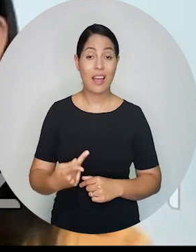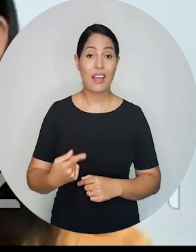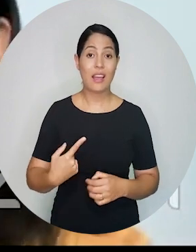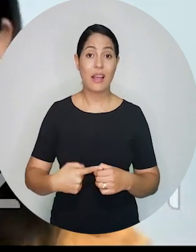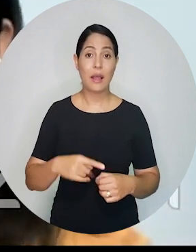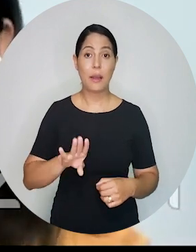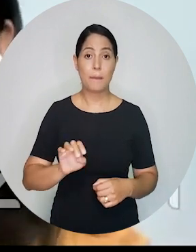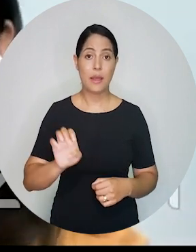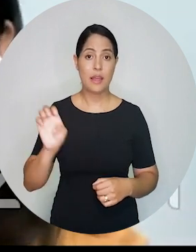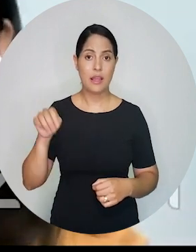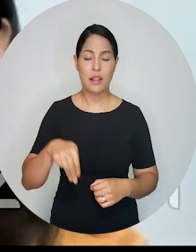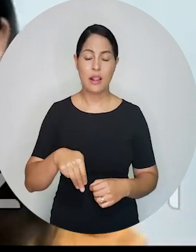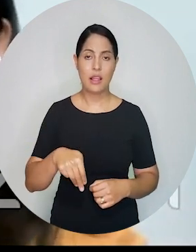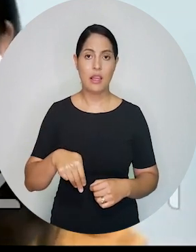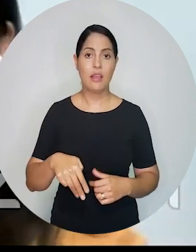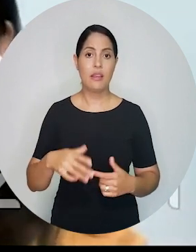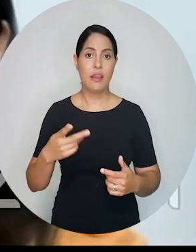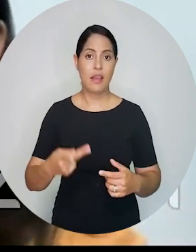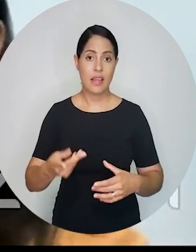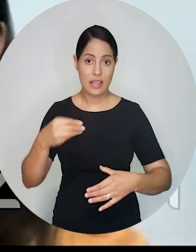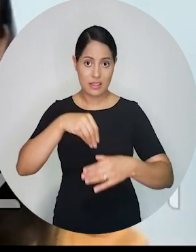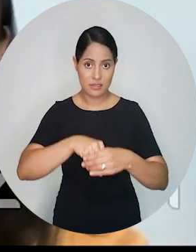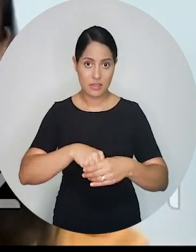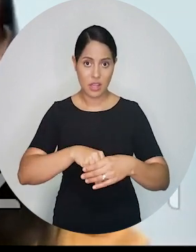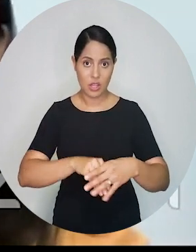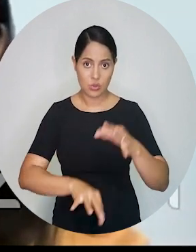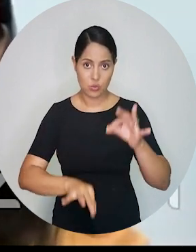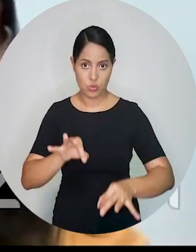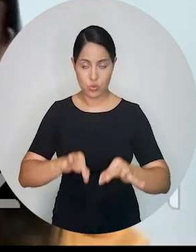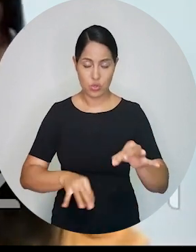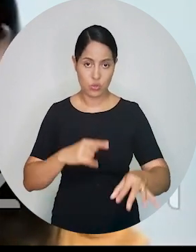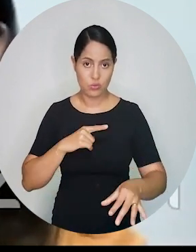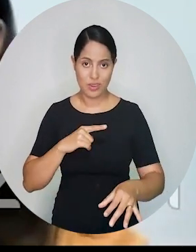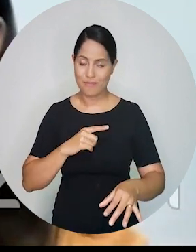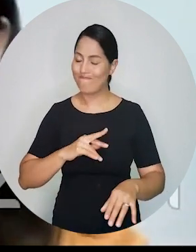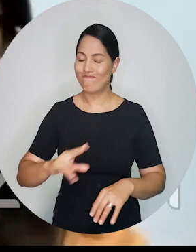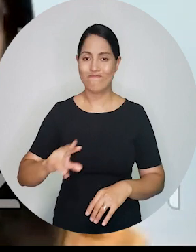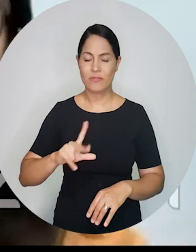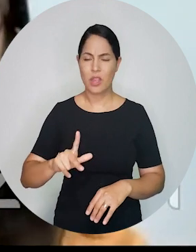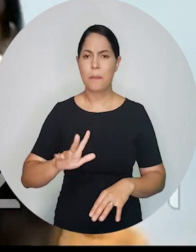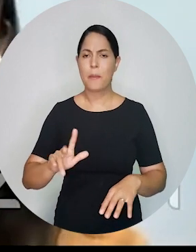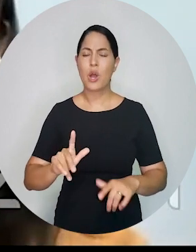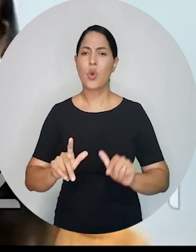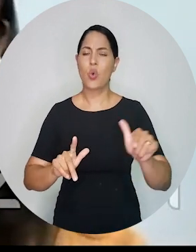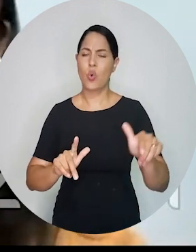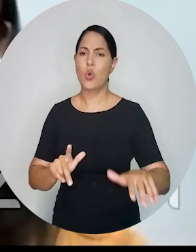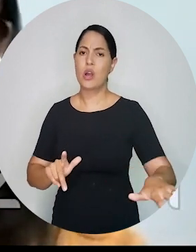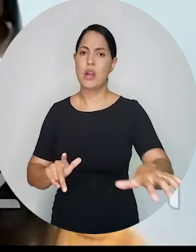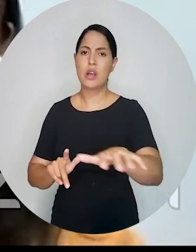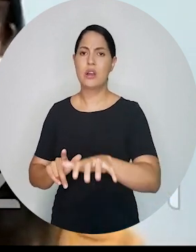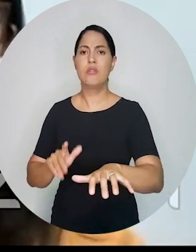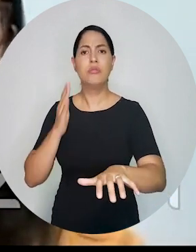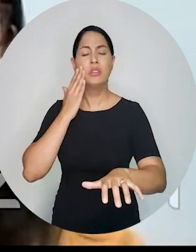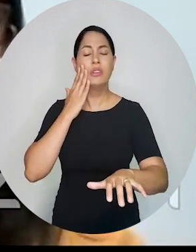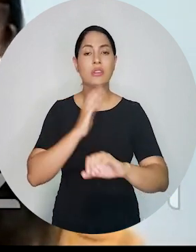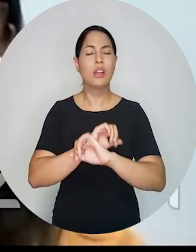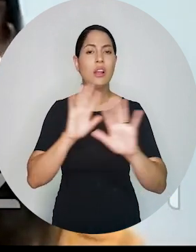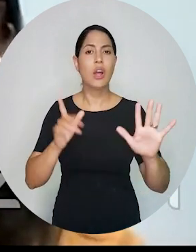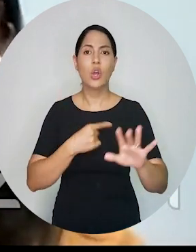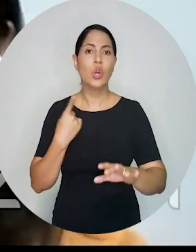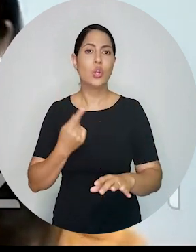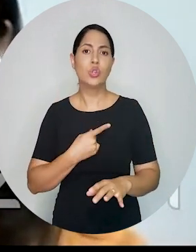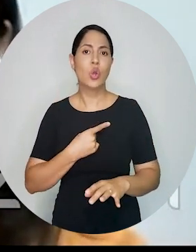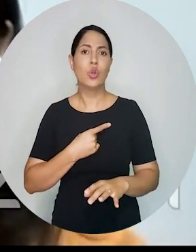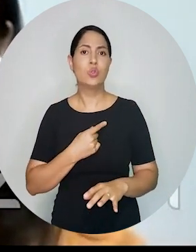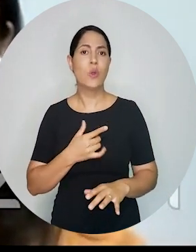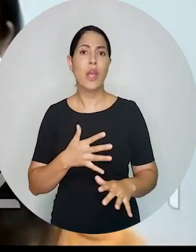um jurídico interno. Mas os que têm já também tiveram o mesmo processo de entender que a gente não está lá para arrumar